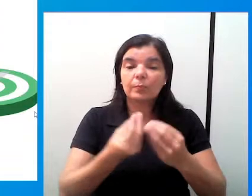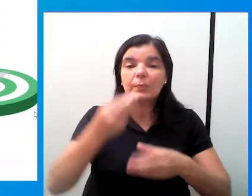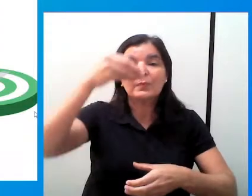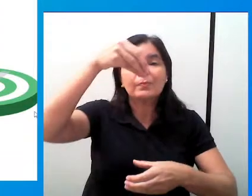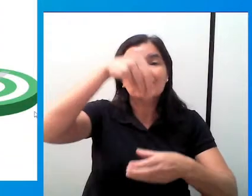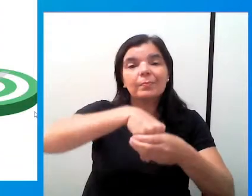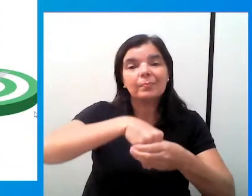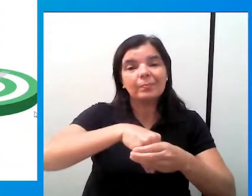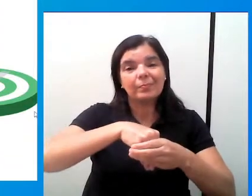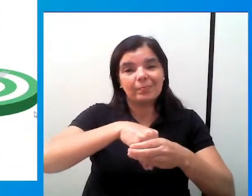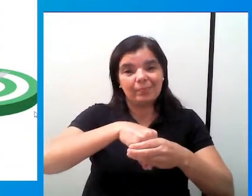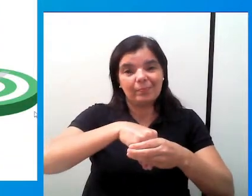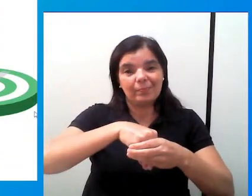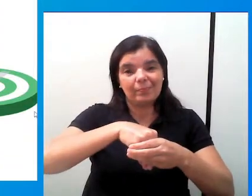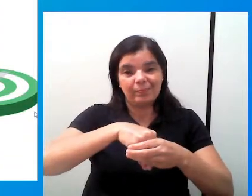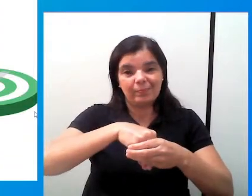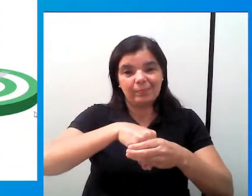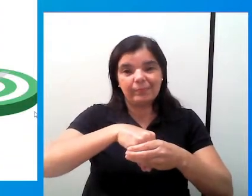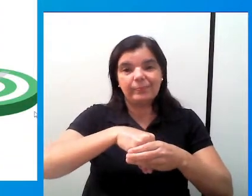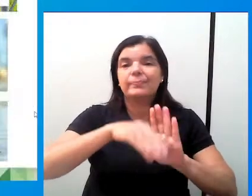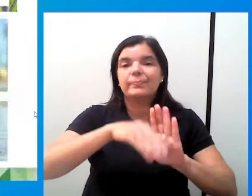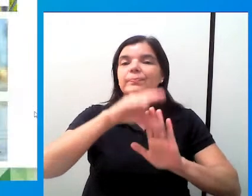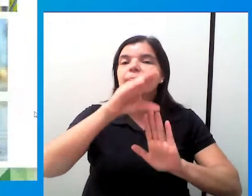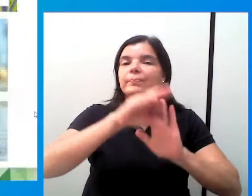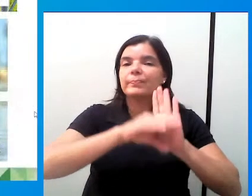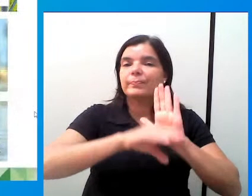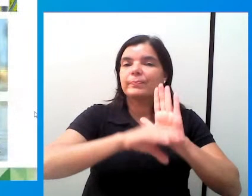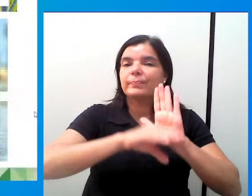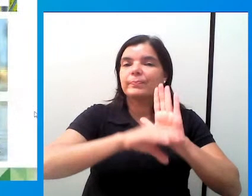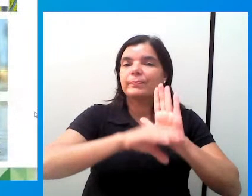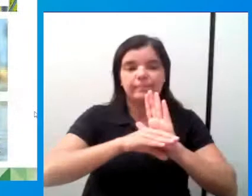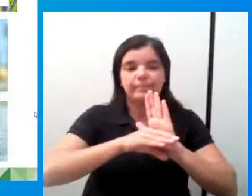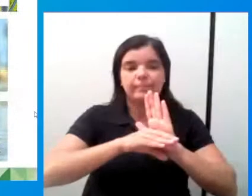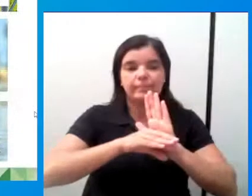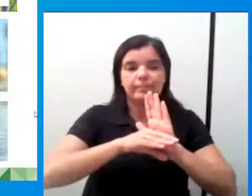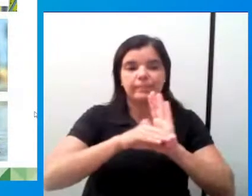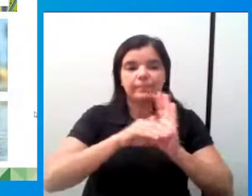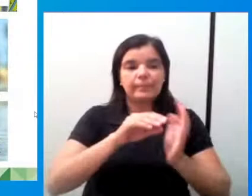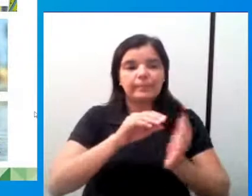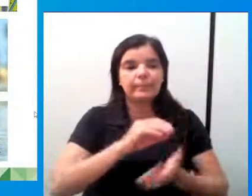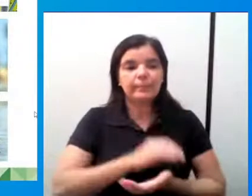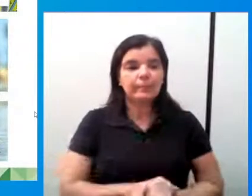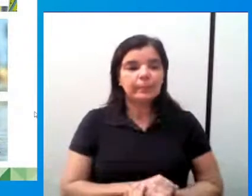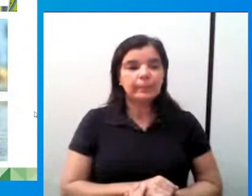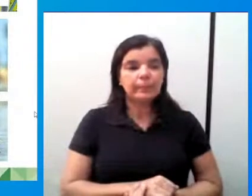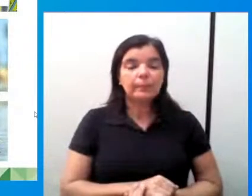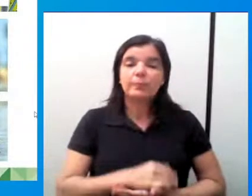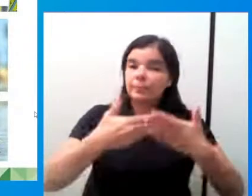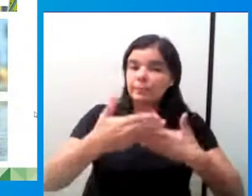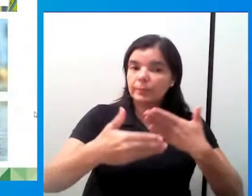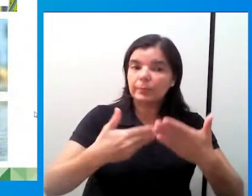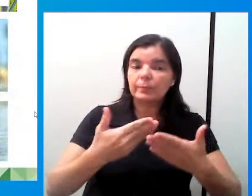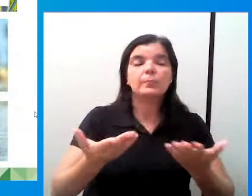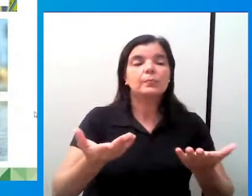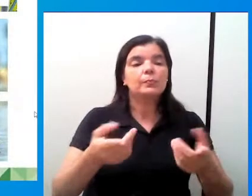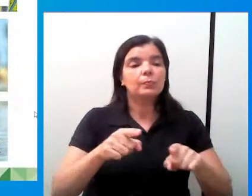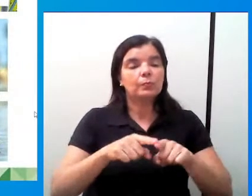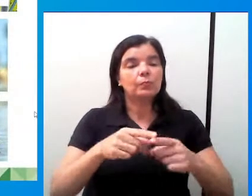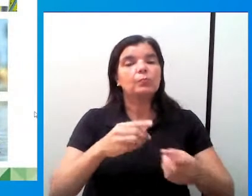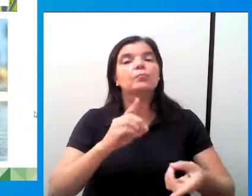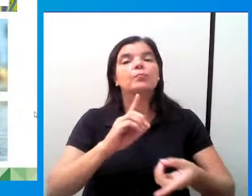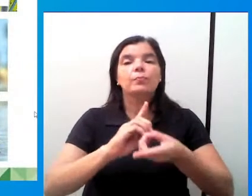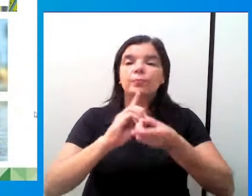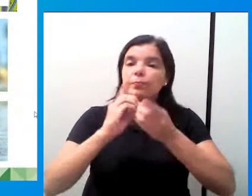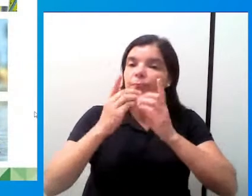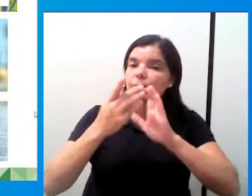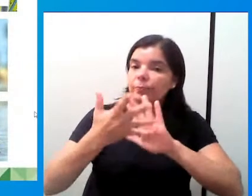currículo, né, de como viabilizar que isso aconteça. E no processo de sensibilização, de diálogo com